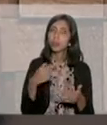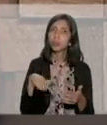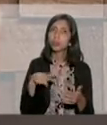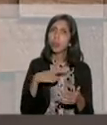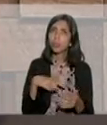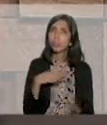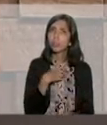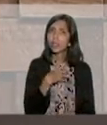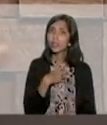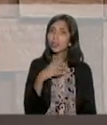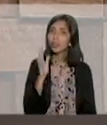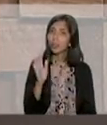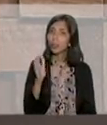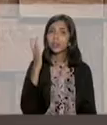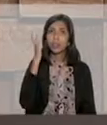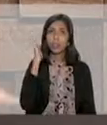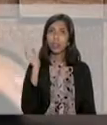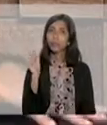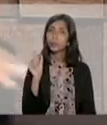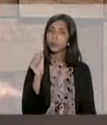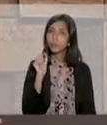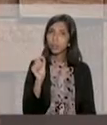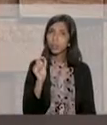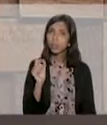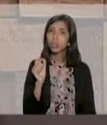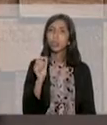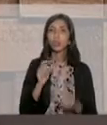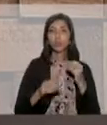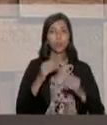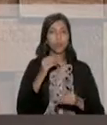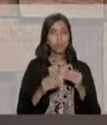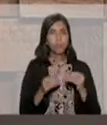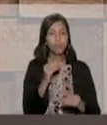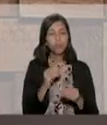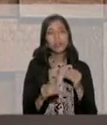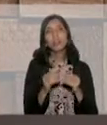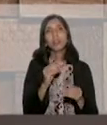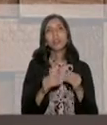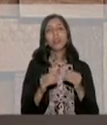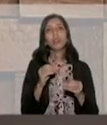gente vai sentindo. Agora, eu acho que é um papel, sim, da telenovela,